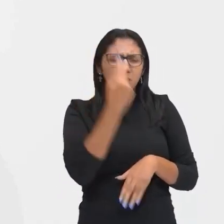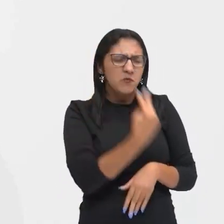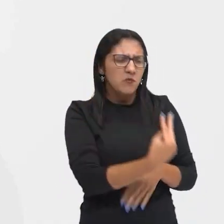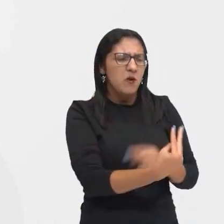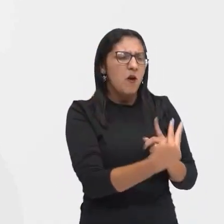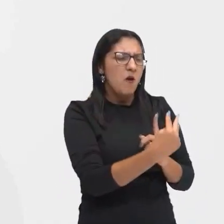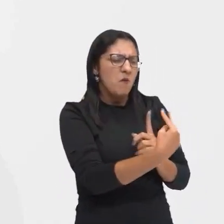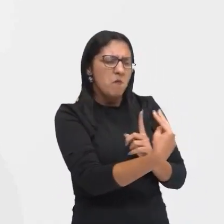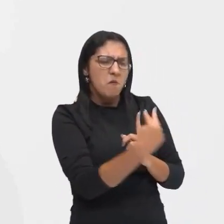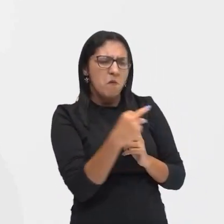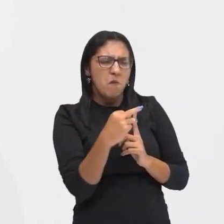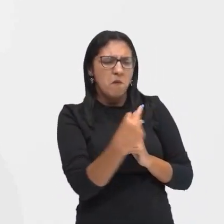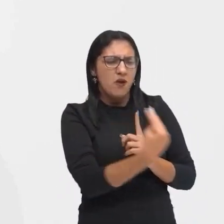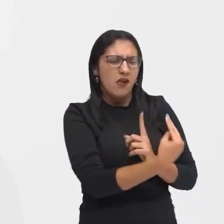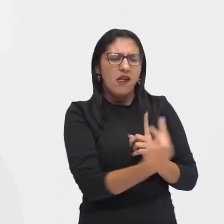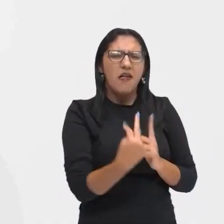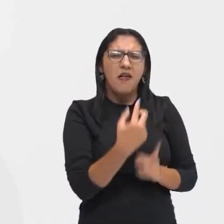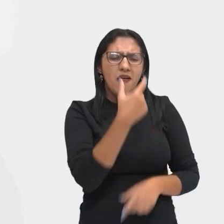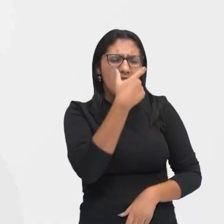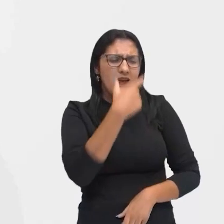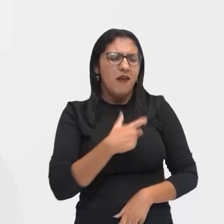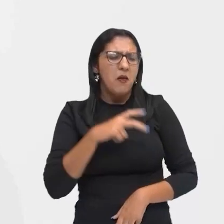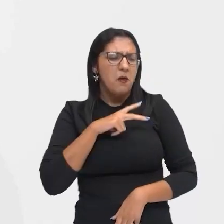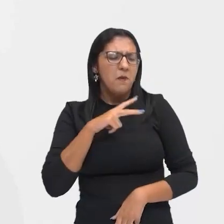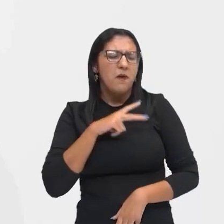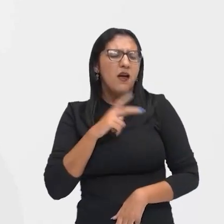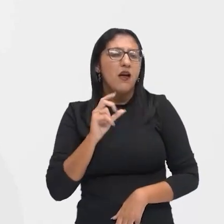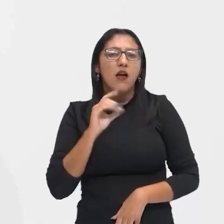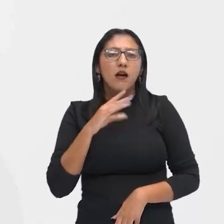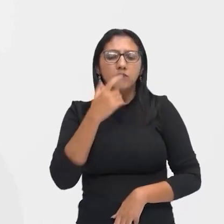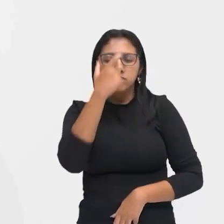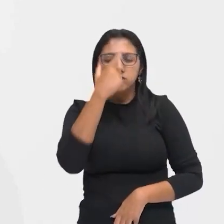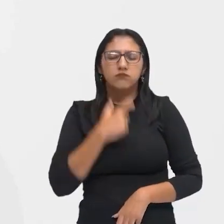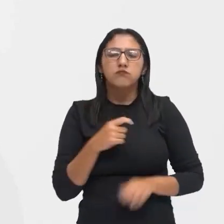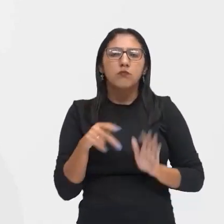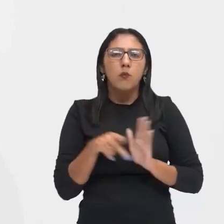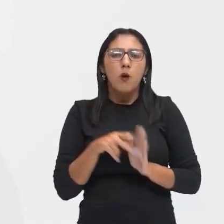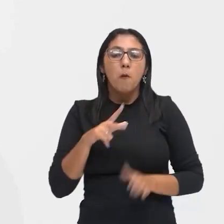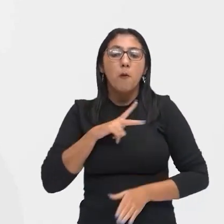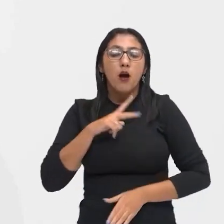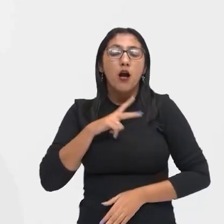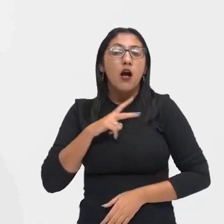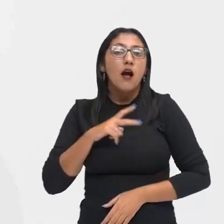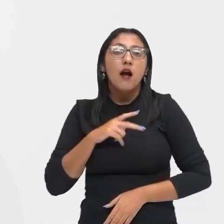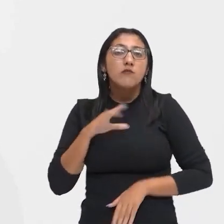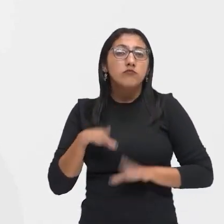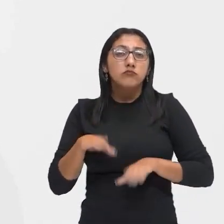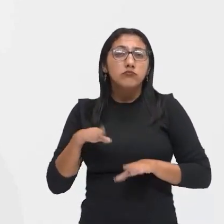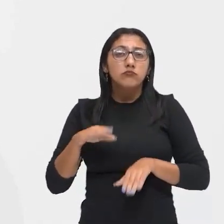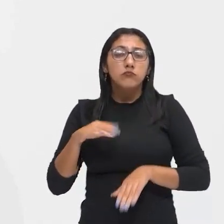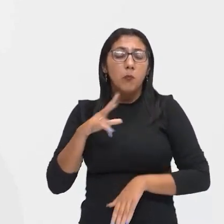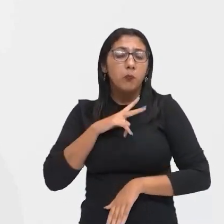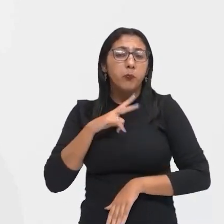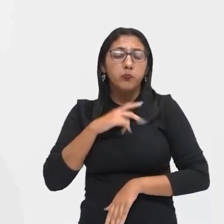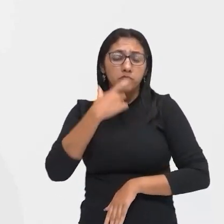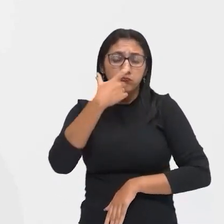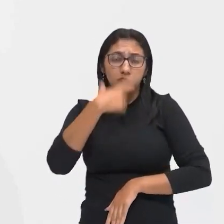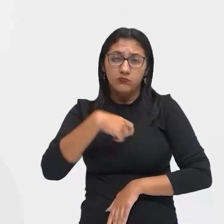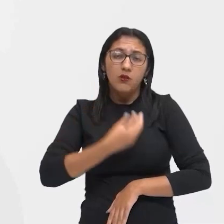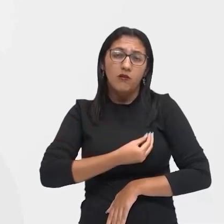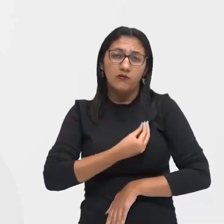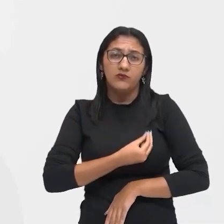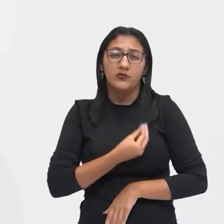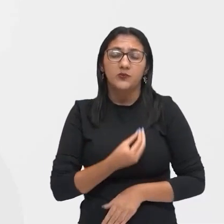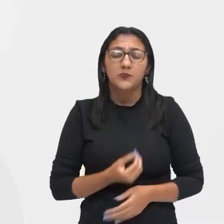naquele momento. É aquilo que você faz por conta dos princípios que você escolheu para a sua vida. Vamos lá,